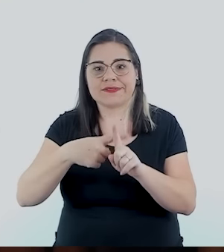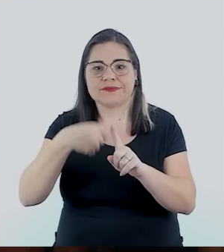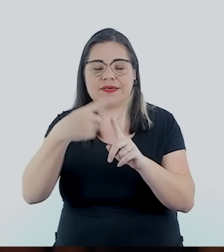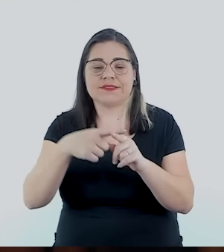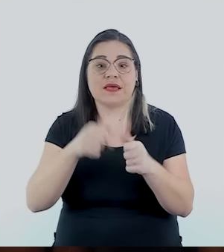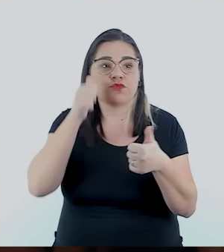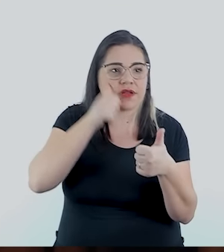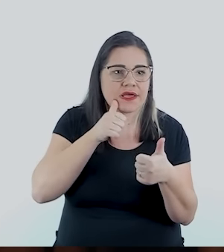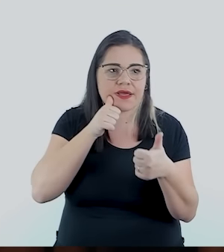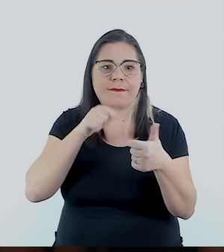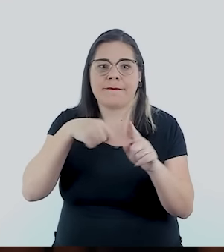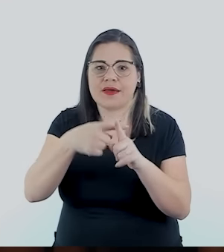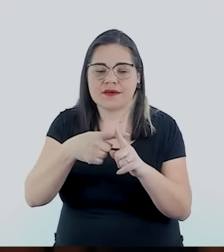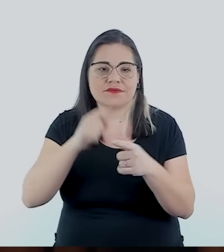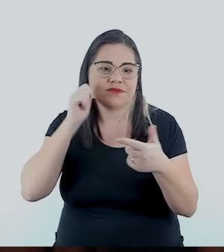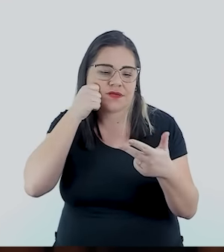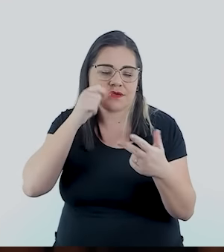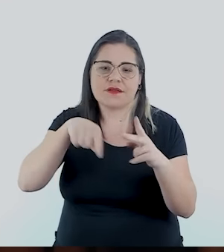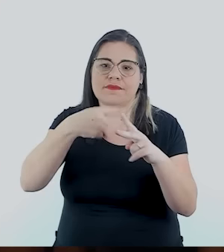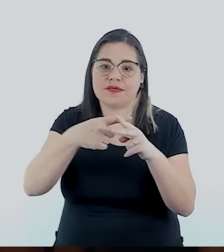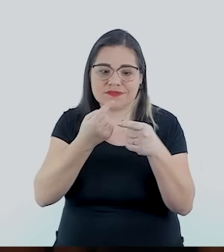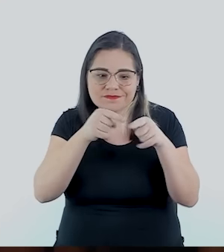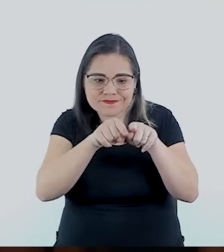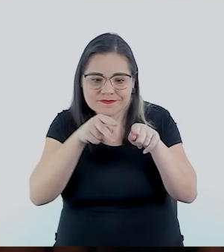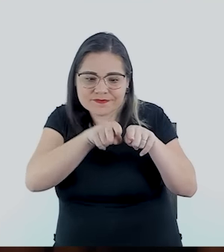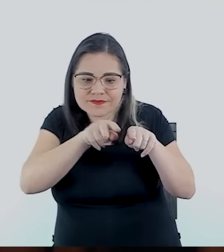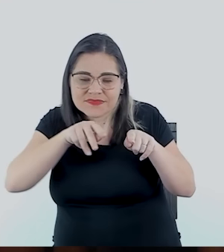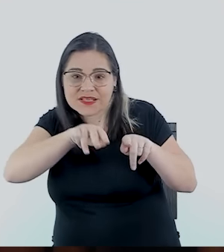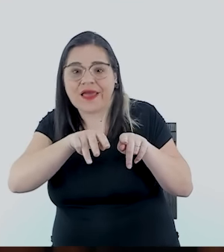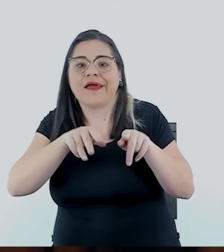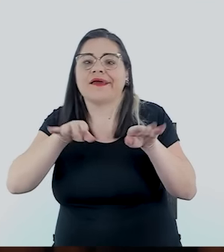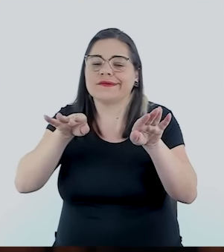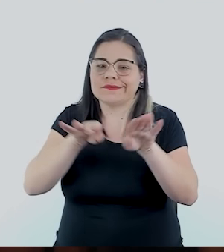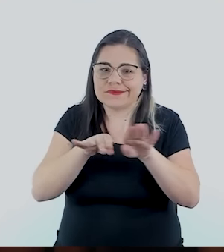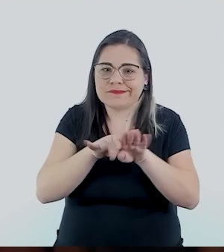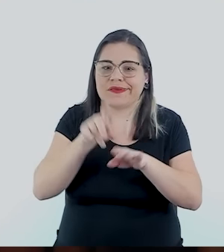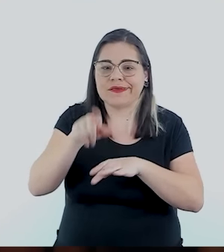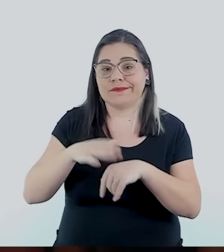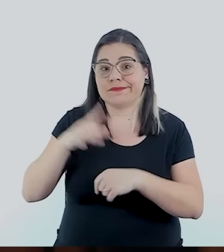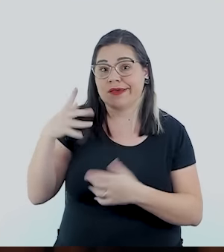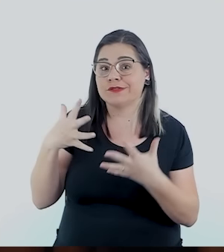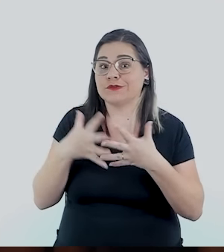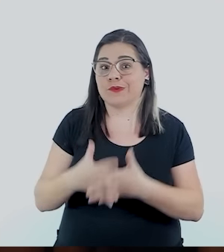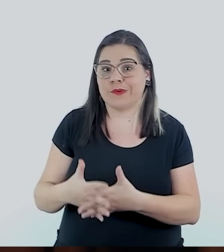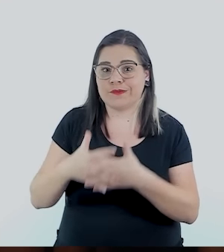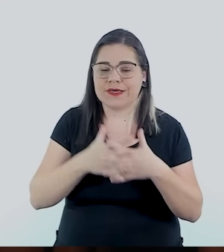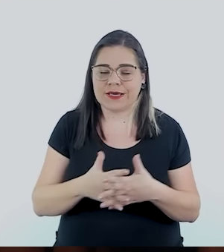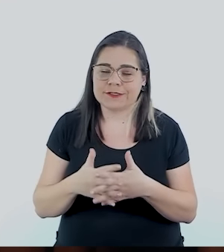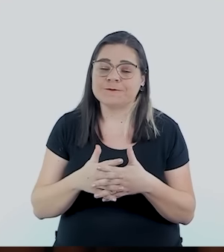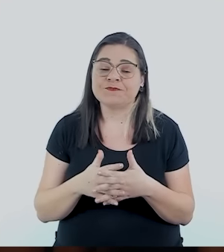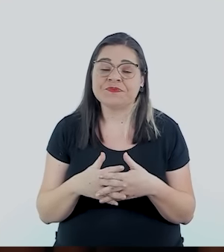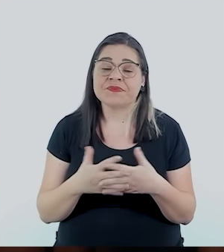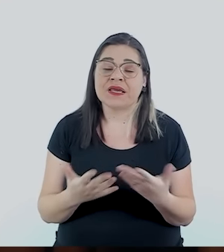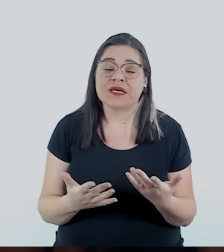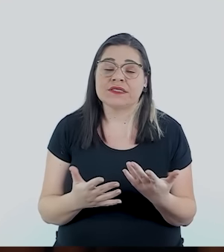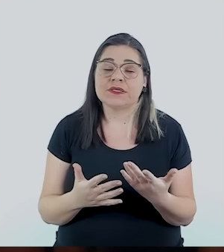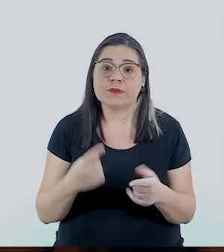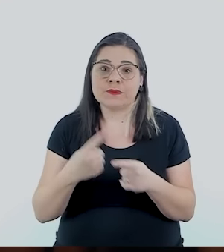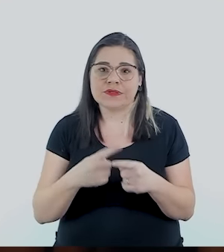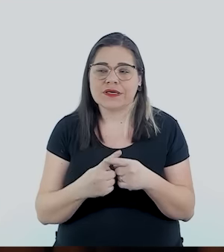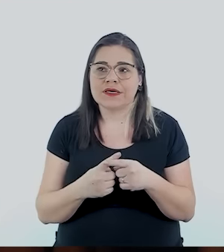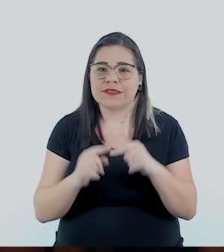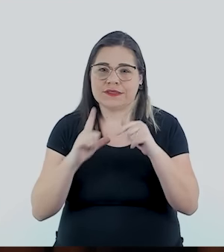mas é muito importante a gente a gente falar disso eh para trazer luz né e justamente esses recortes né porque tem